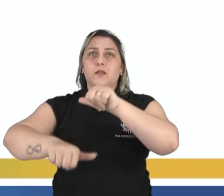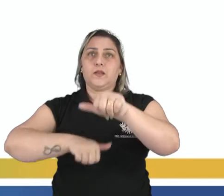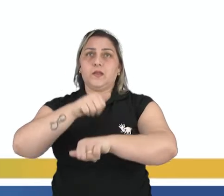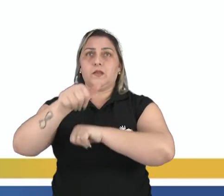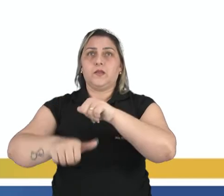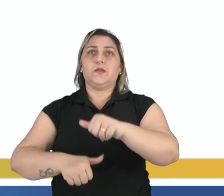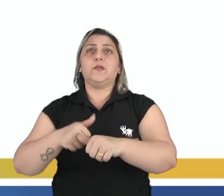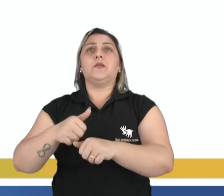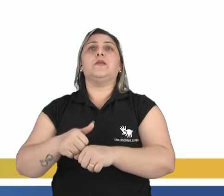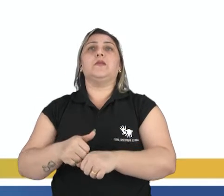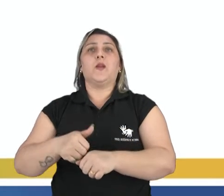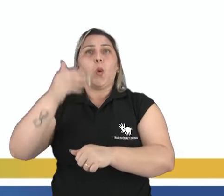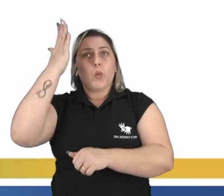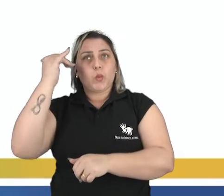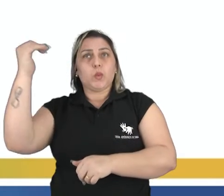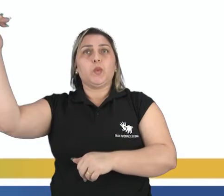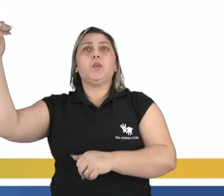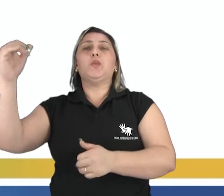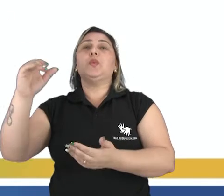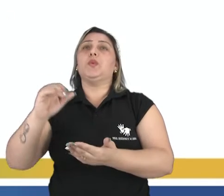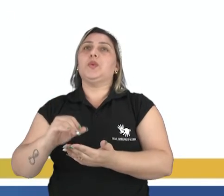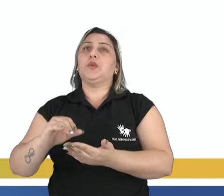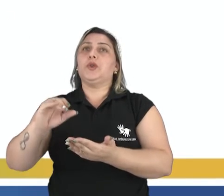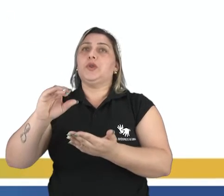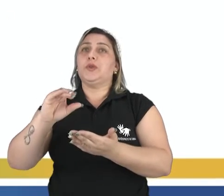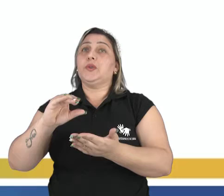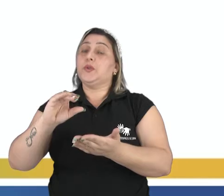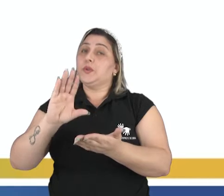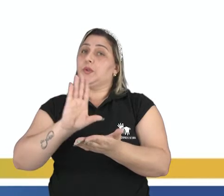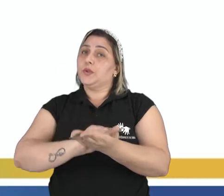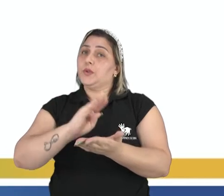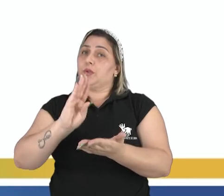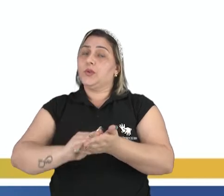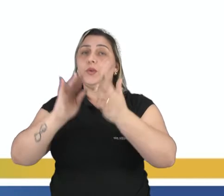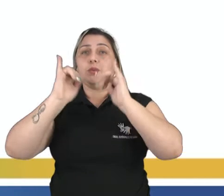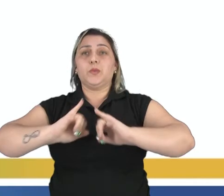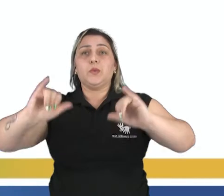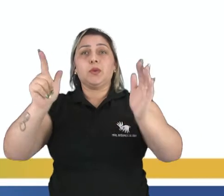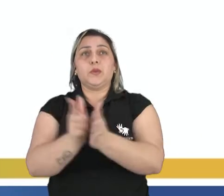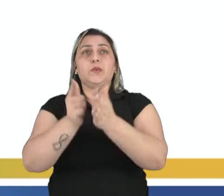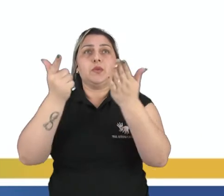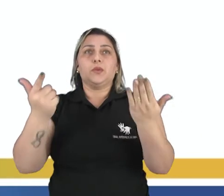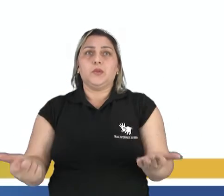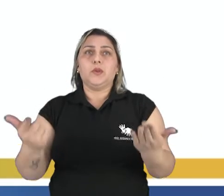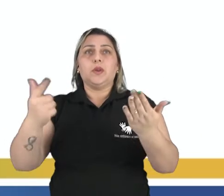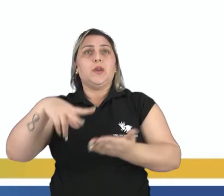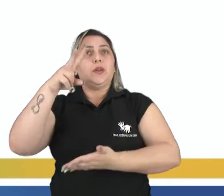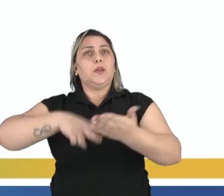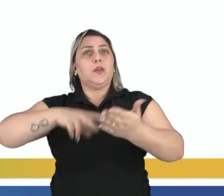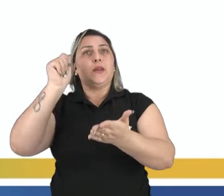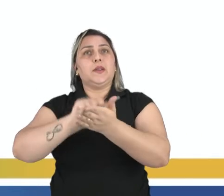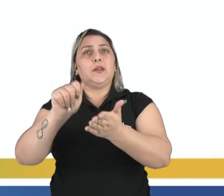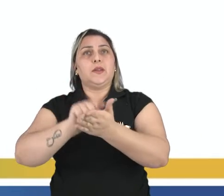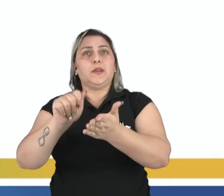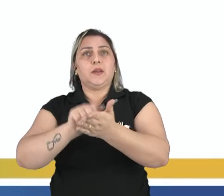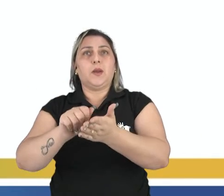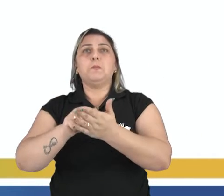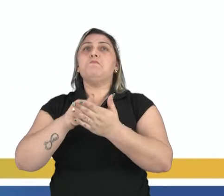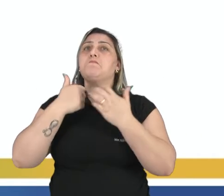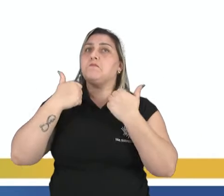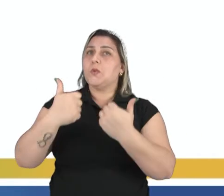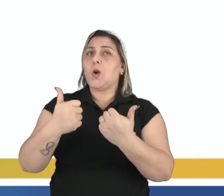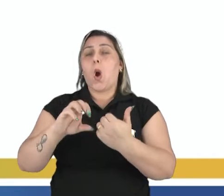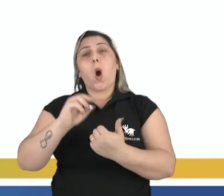no termômetro que afere o grau de sucesso dos artigos publicados nos jornais, pois os leitores escrevem reagindo positivo